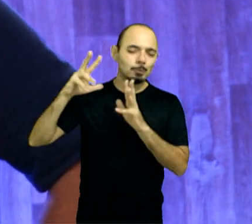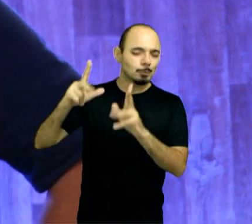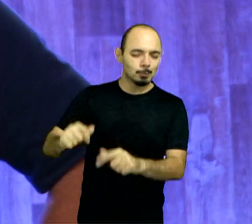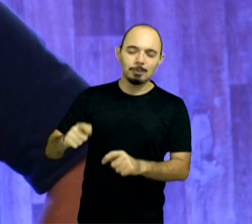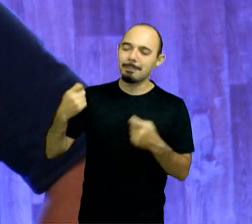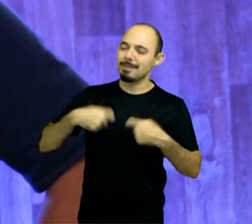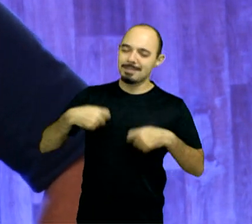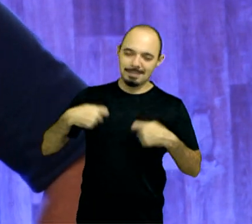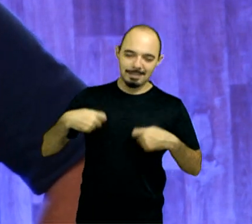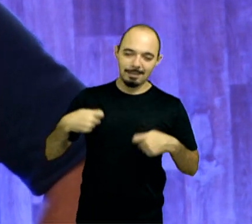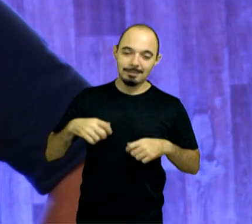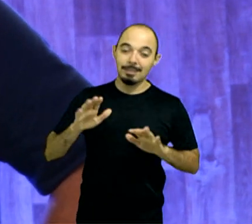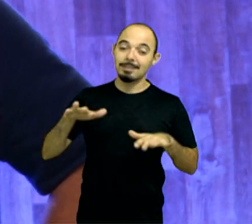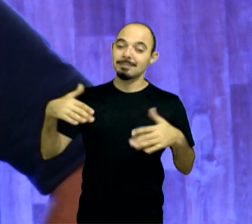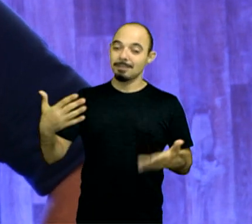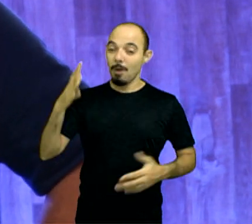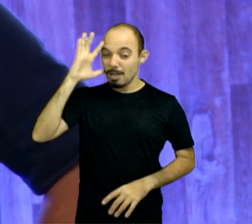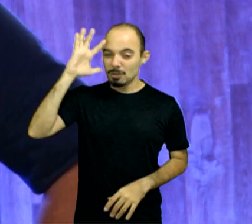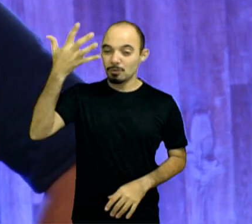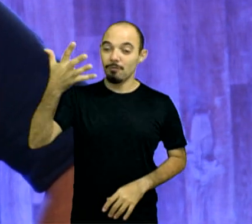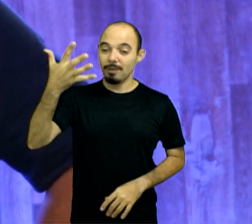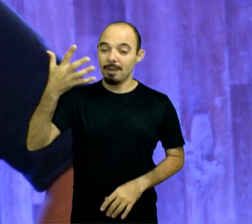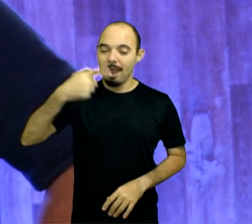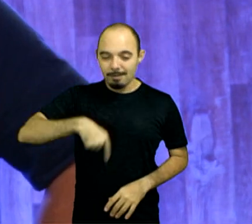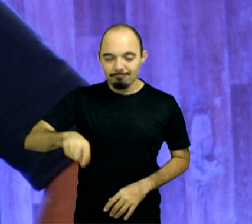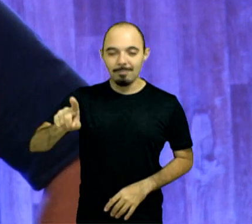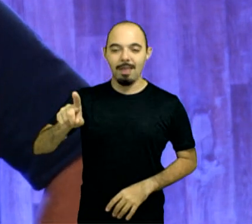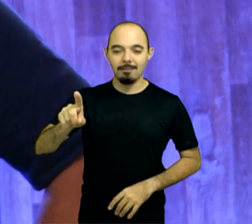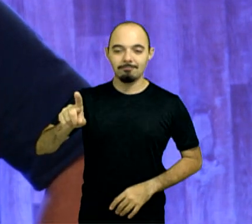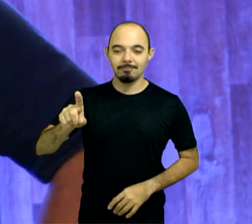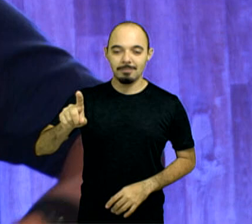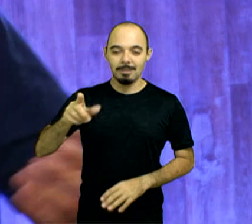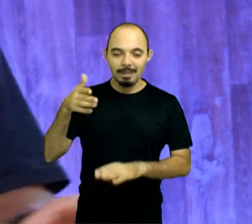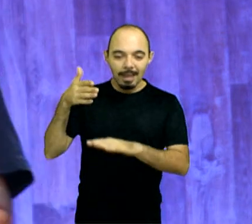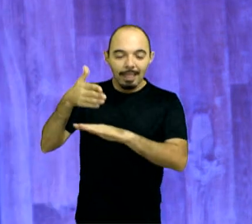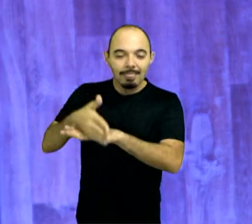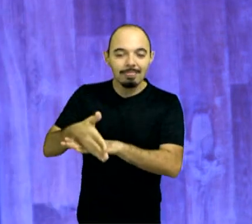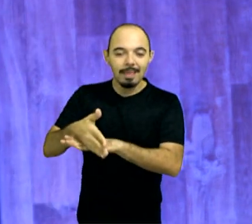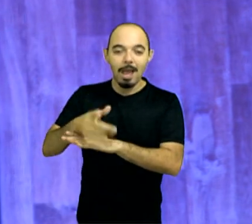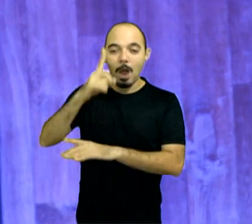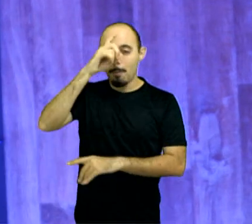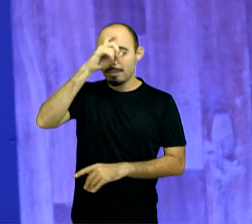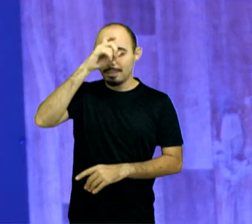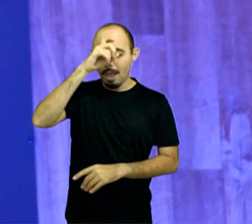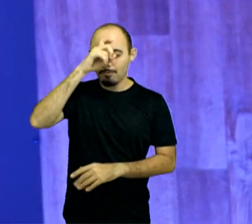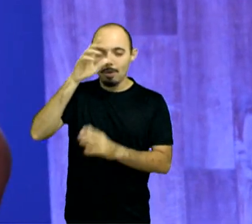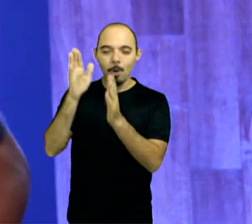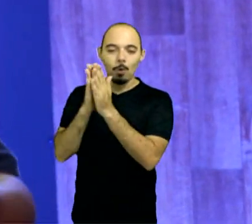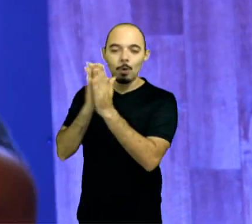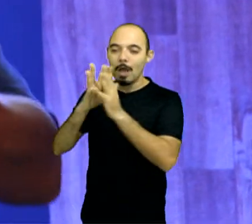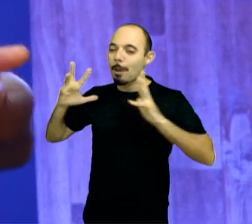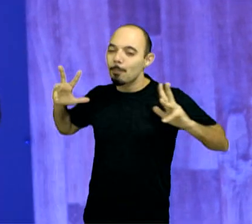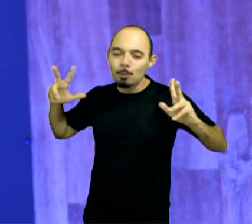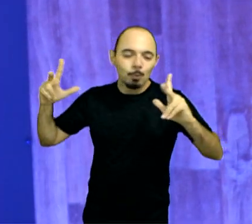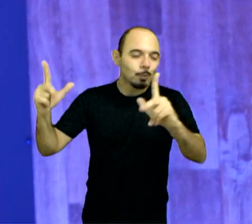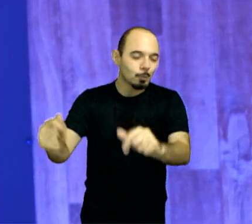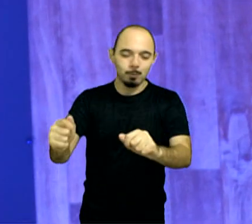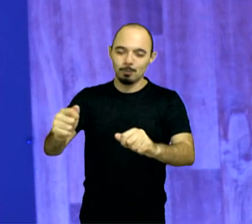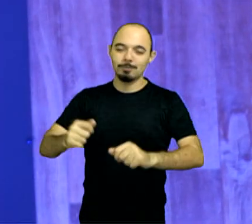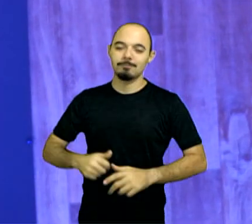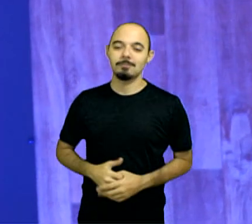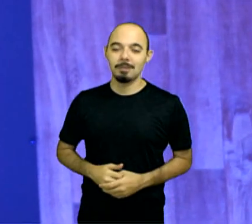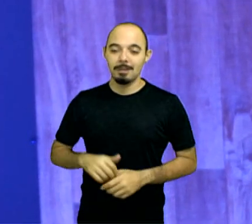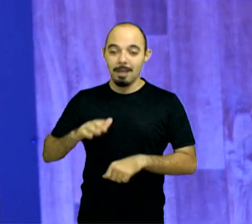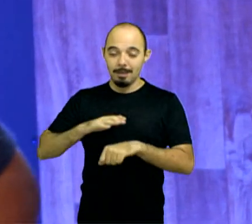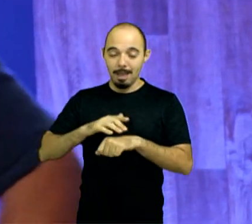entrar naquele hospital orando por todos que estavam lá. Na hora que a minha esposa me colocou para dentro que a enfermeira veio